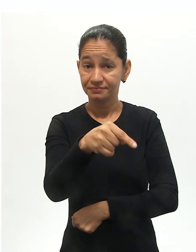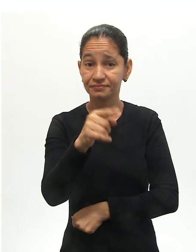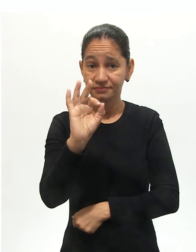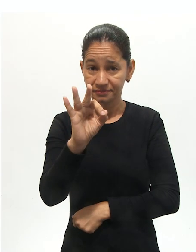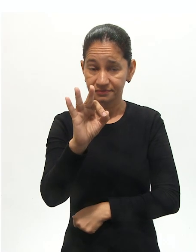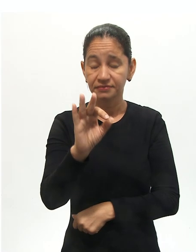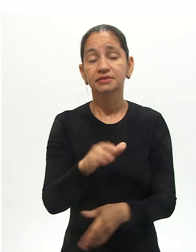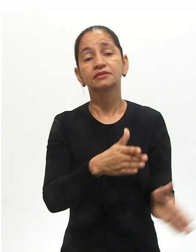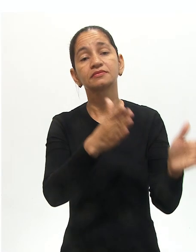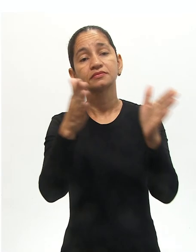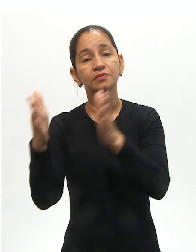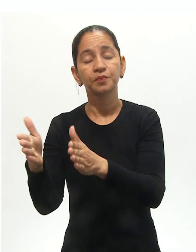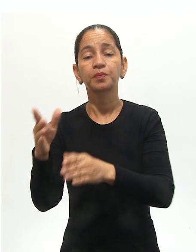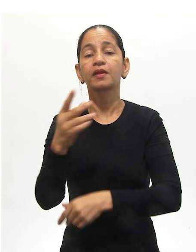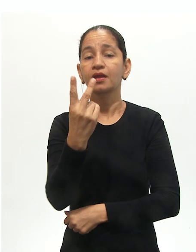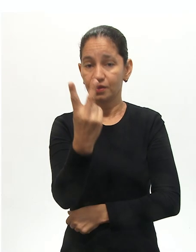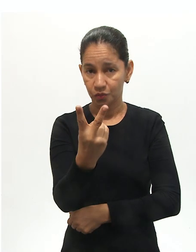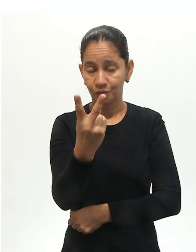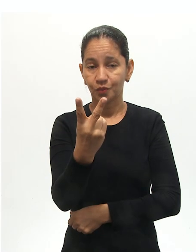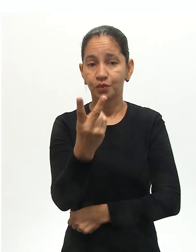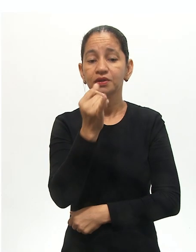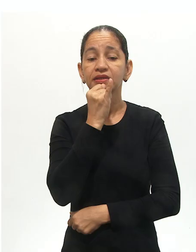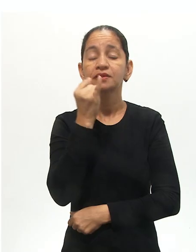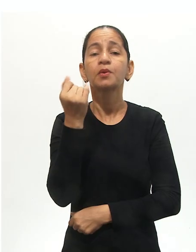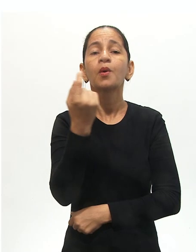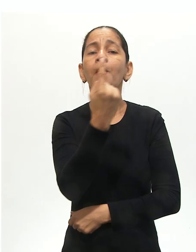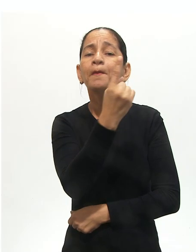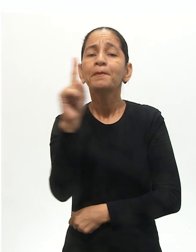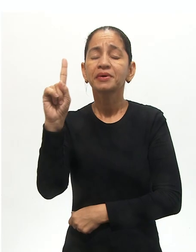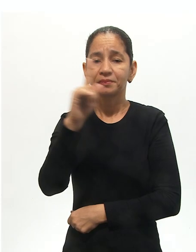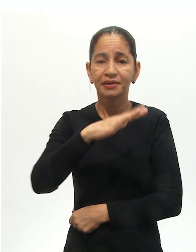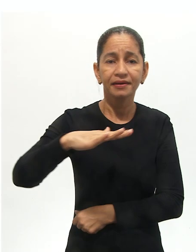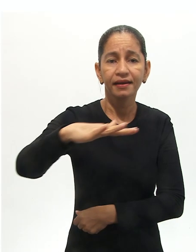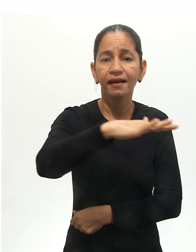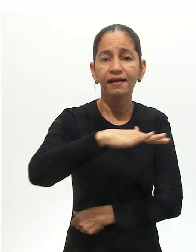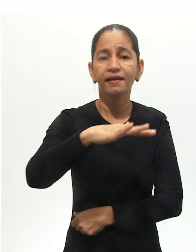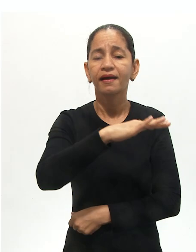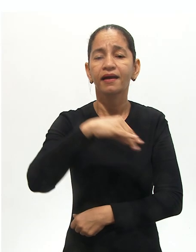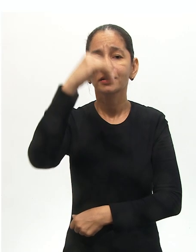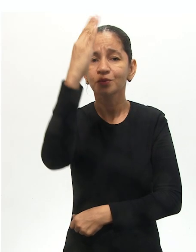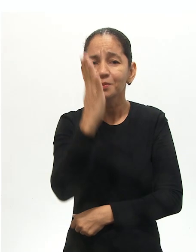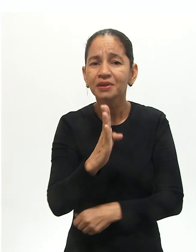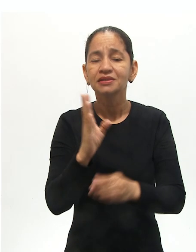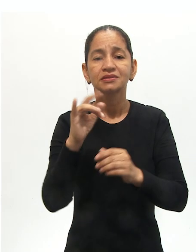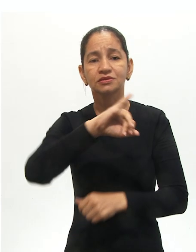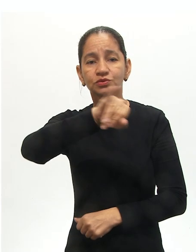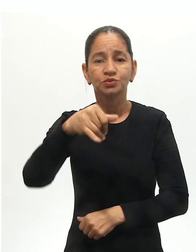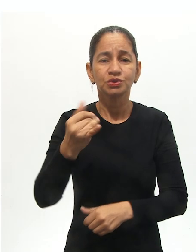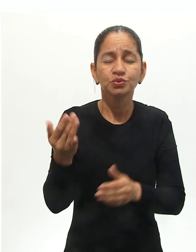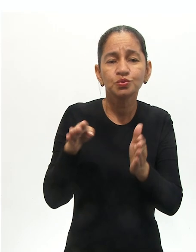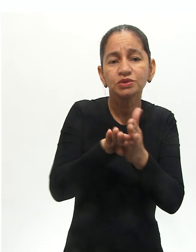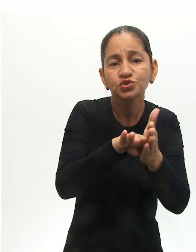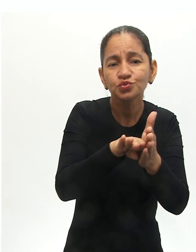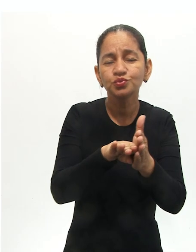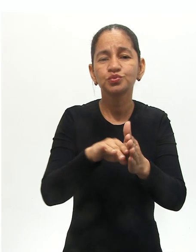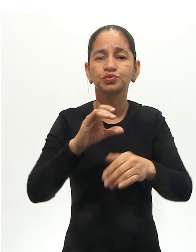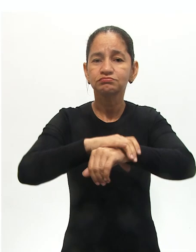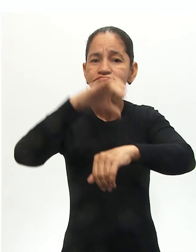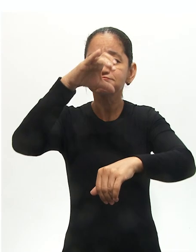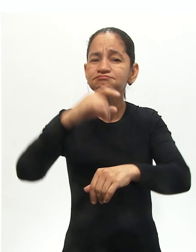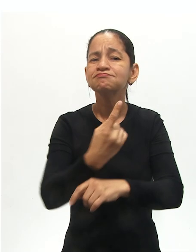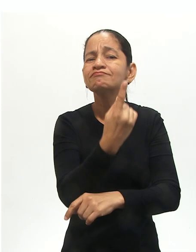primeira campo pedagógico que se instalar no Brasil foram os jesuítas. Então, as